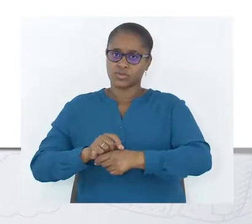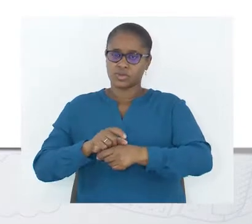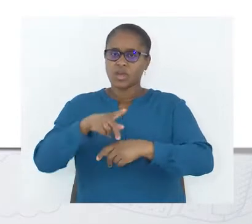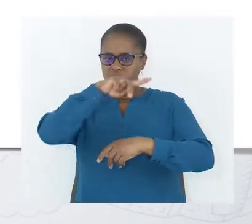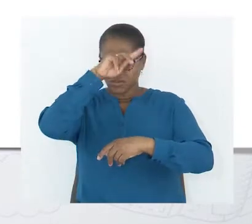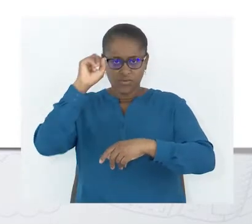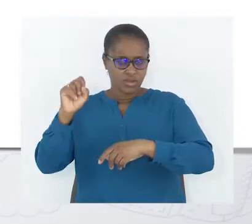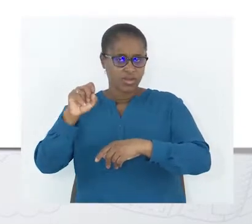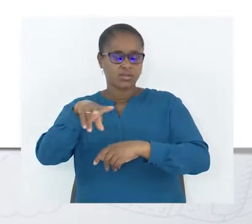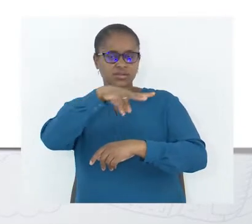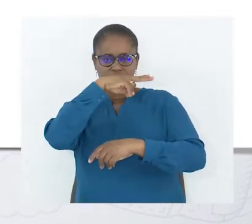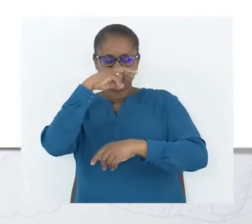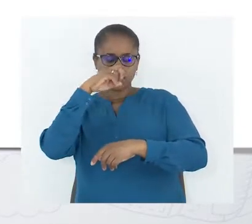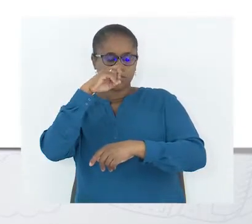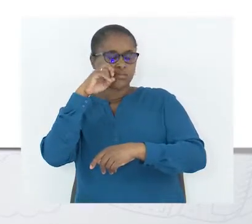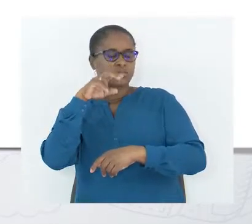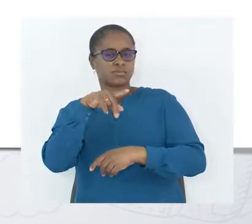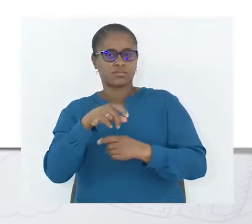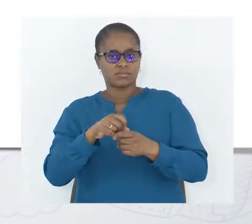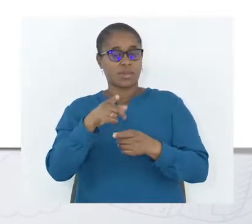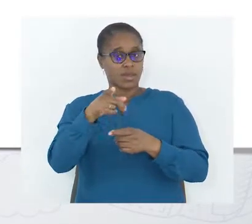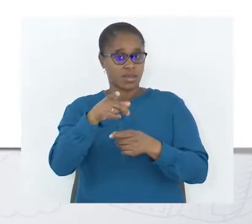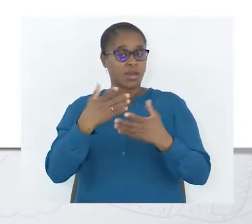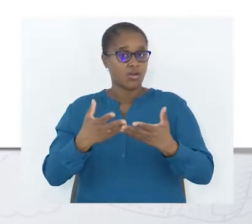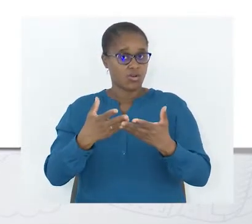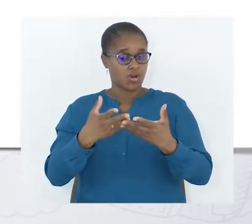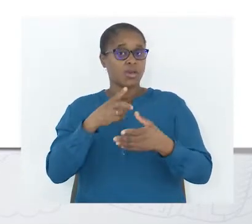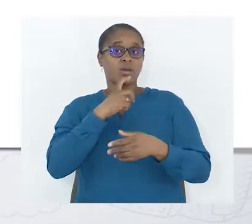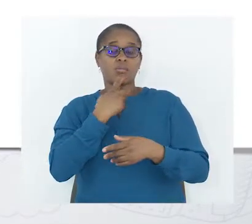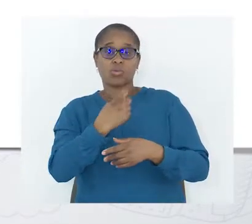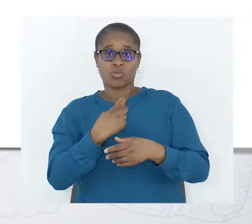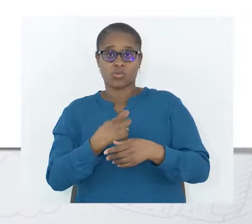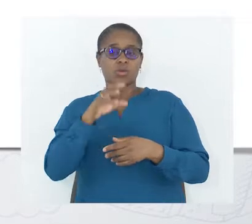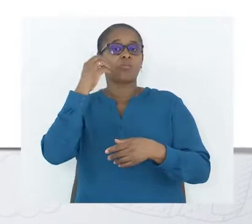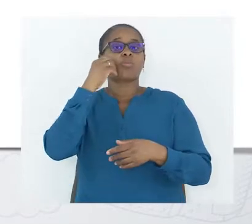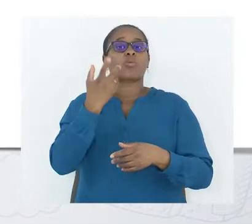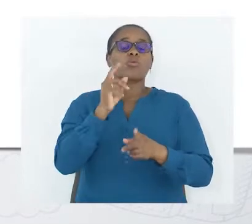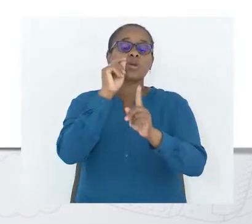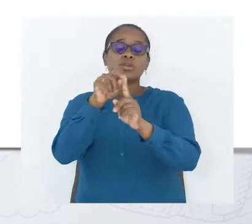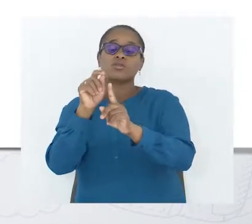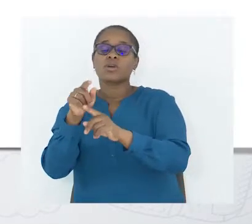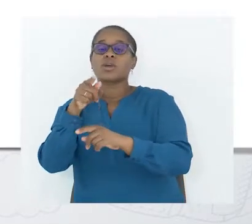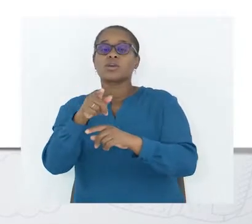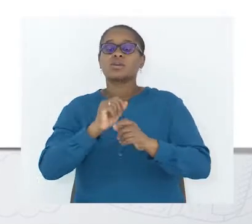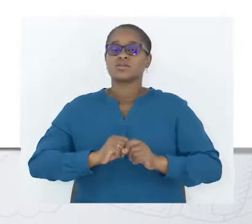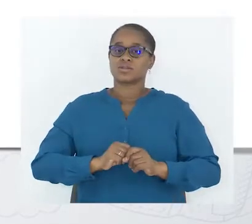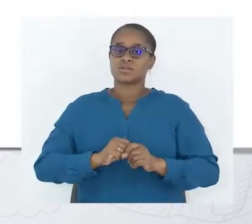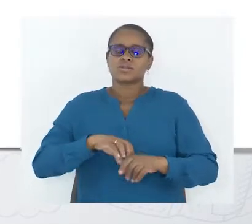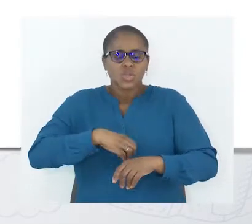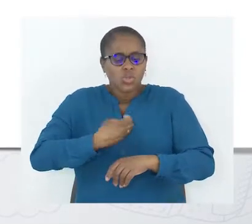a dificuldade respiratória. Aí agora vem a pergunta, como identificar este